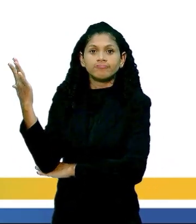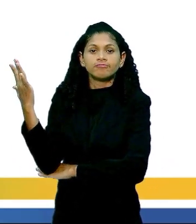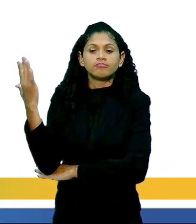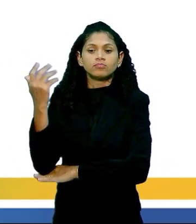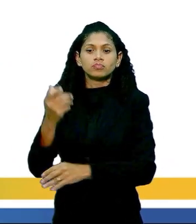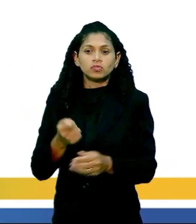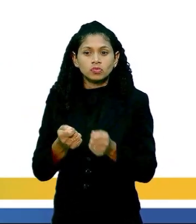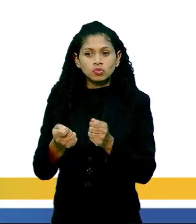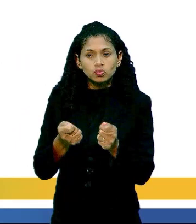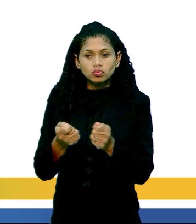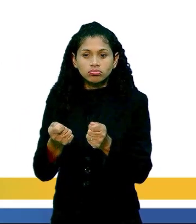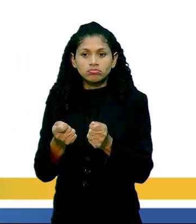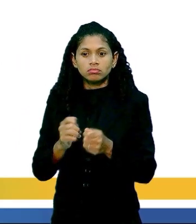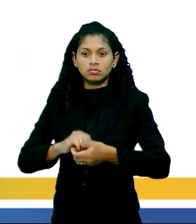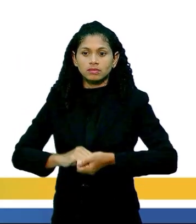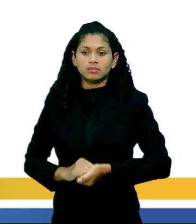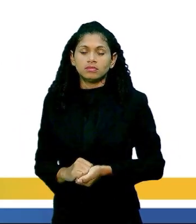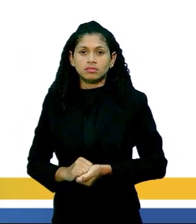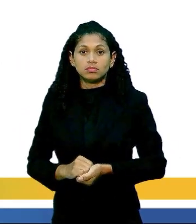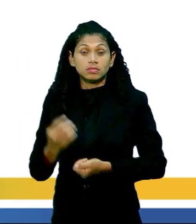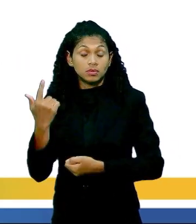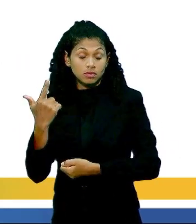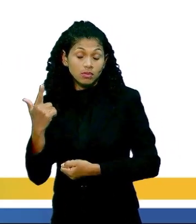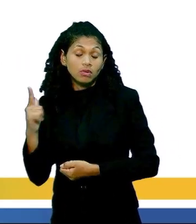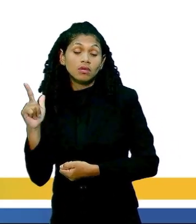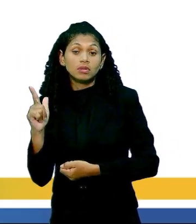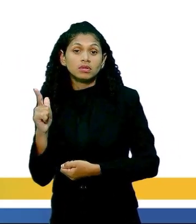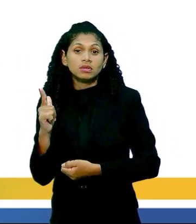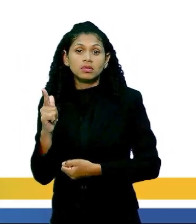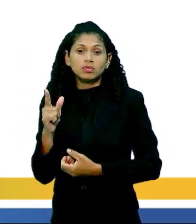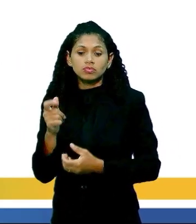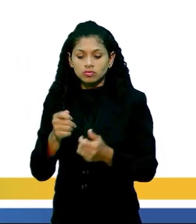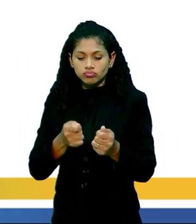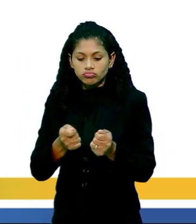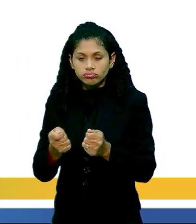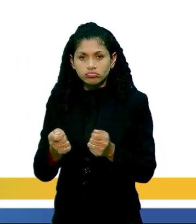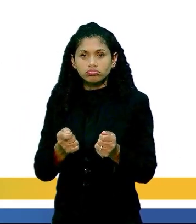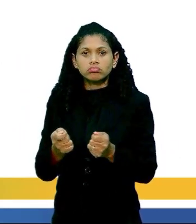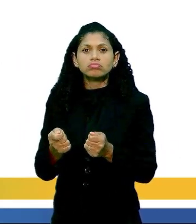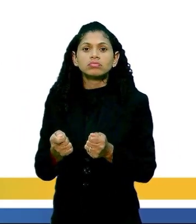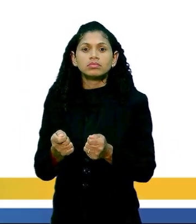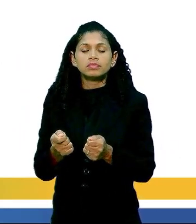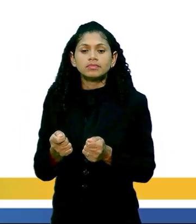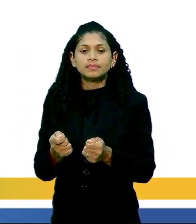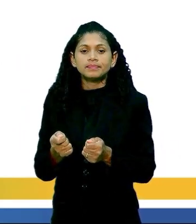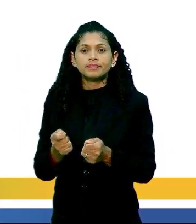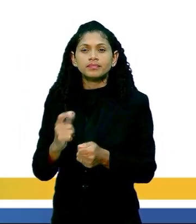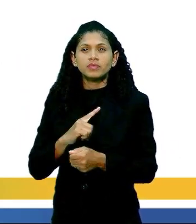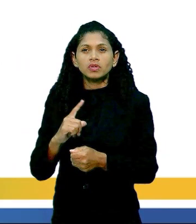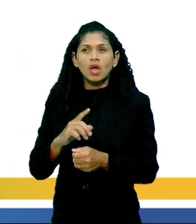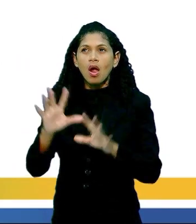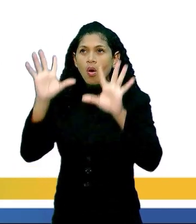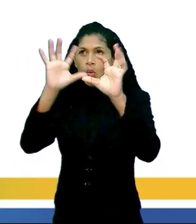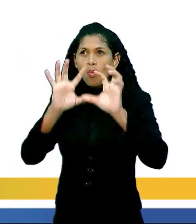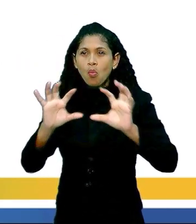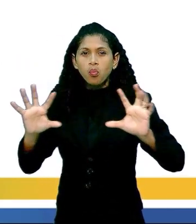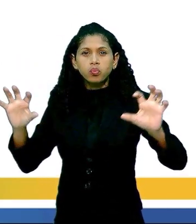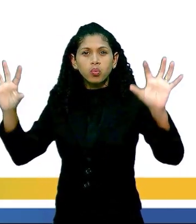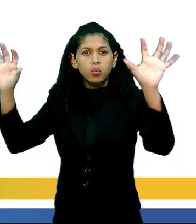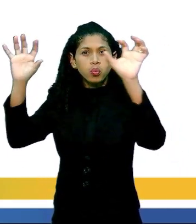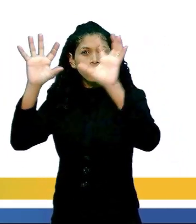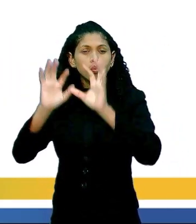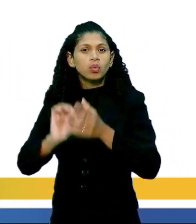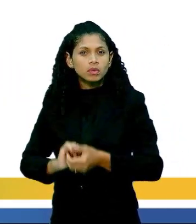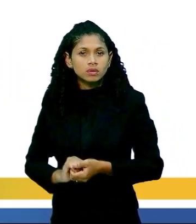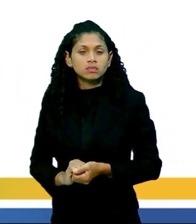ambiente? Os outros fatores do ambiente. Por exemplo, as condições climáticas,